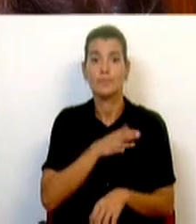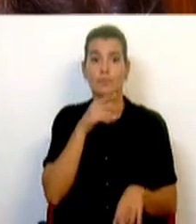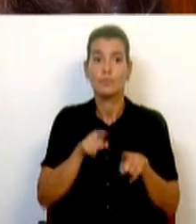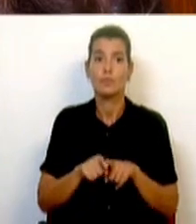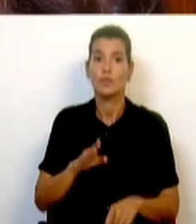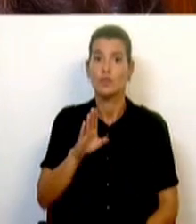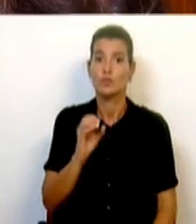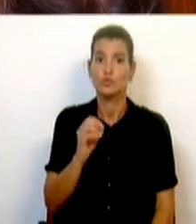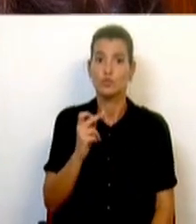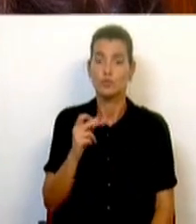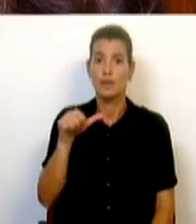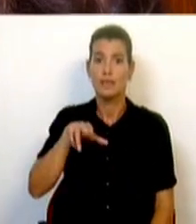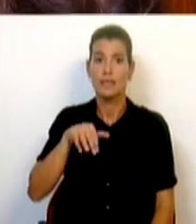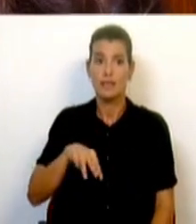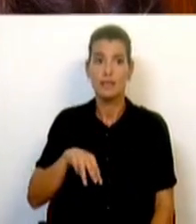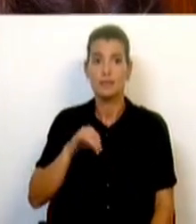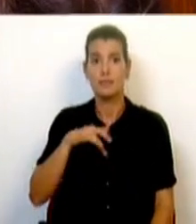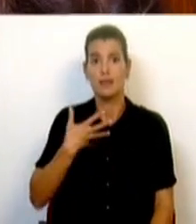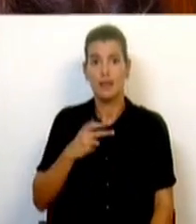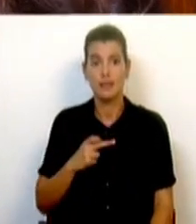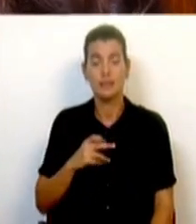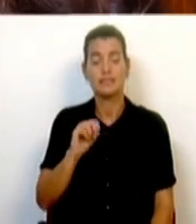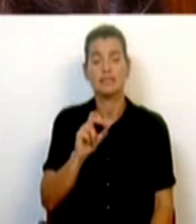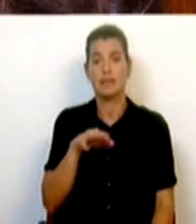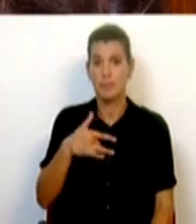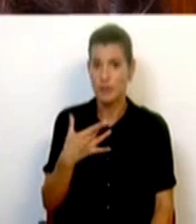Senhor Deputado Joaquim Miranda Sarmento,